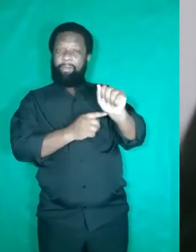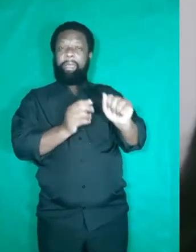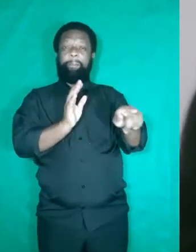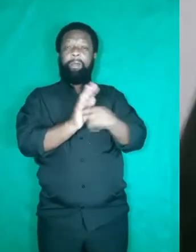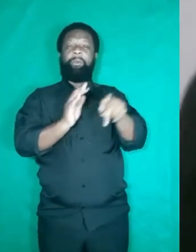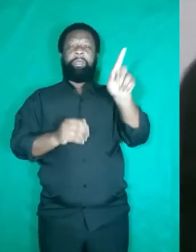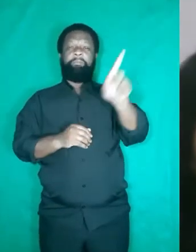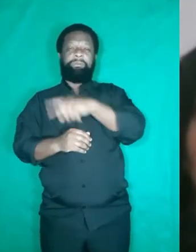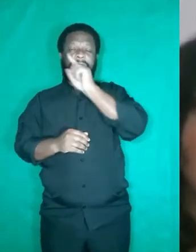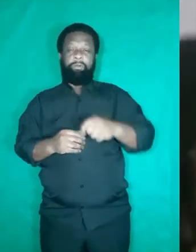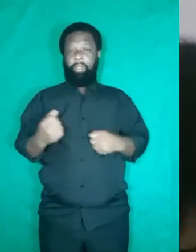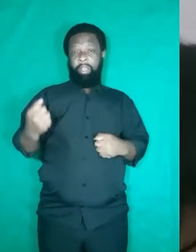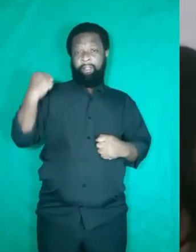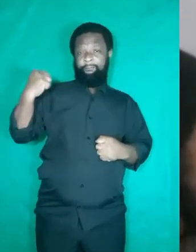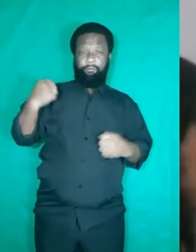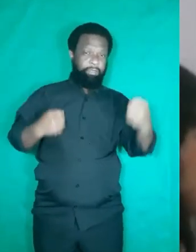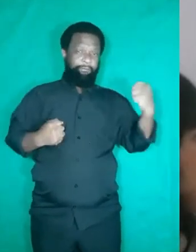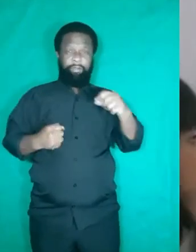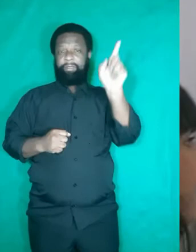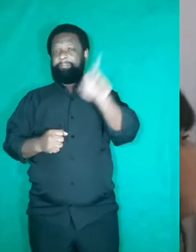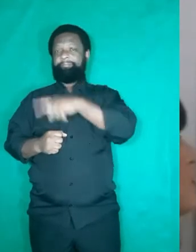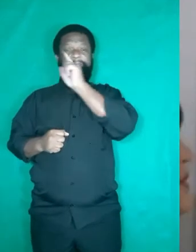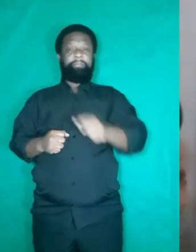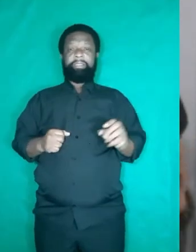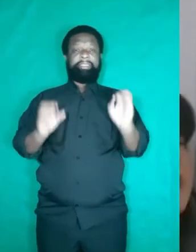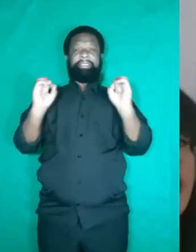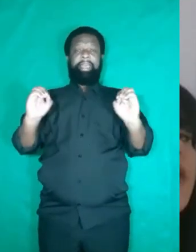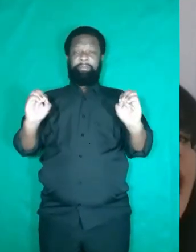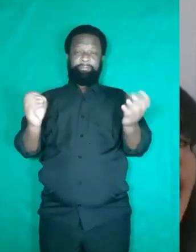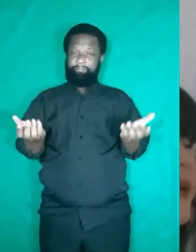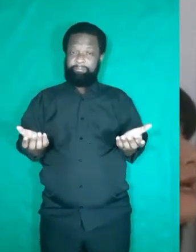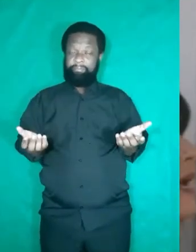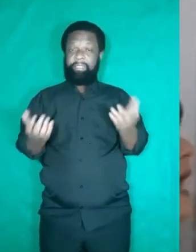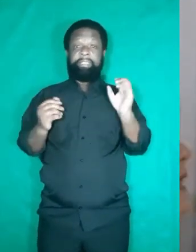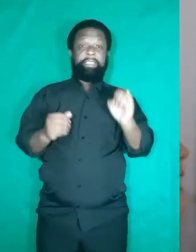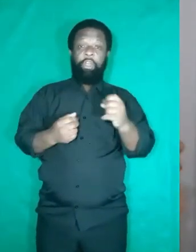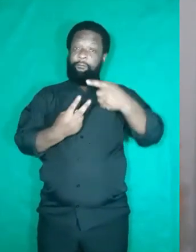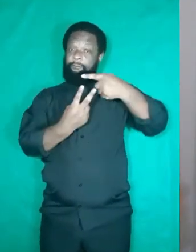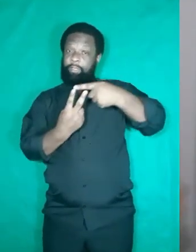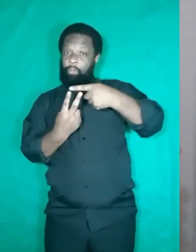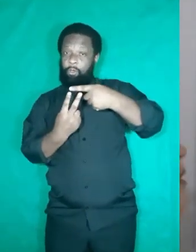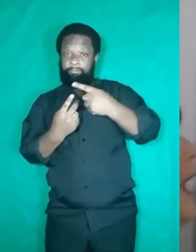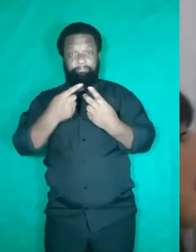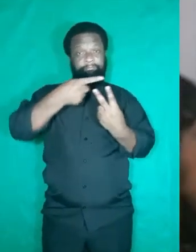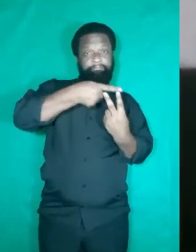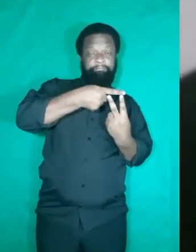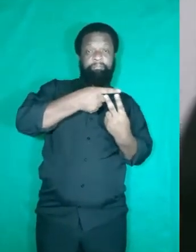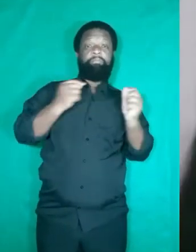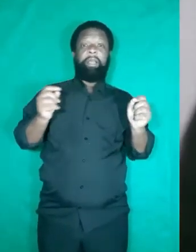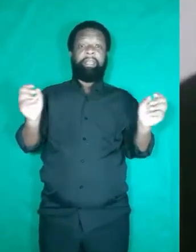o A do apolar, que vocês vão associar quando os vetores se anularem, né, a